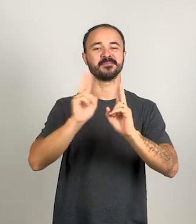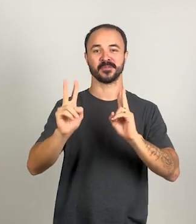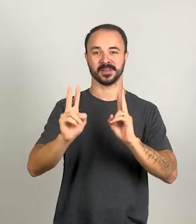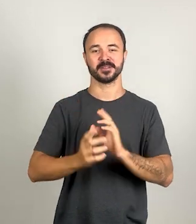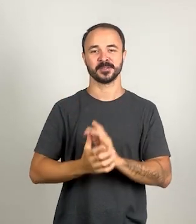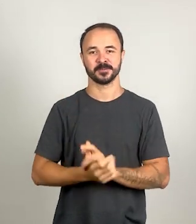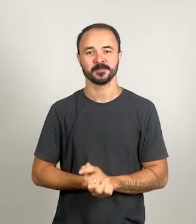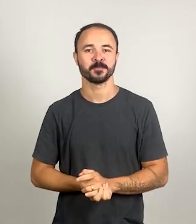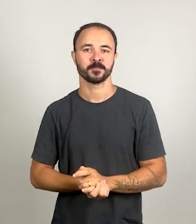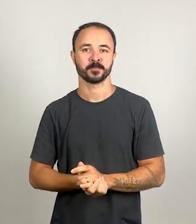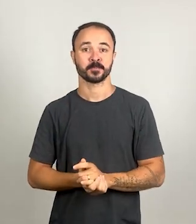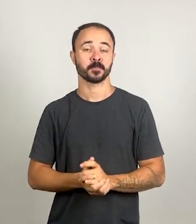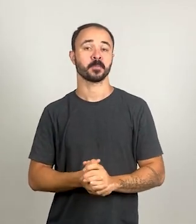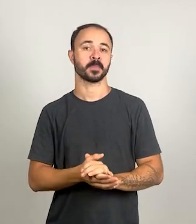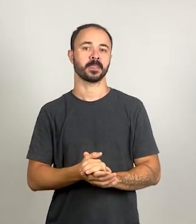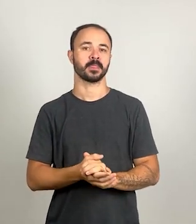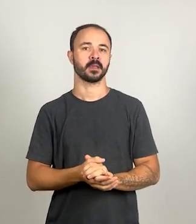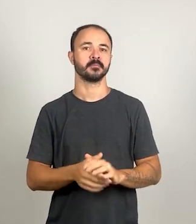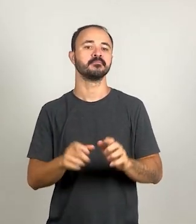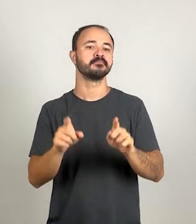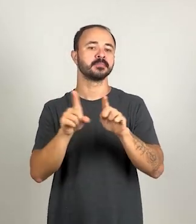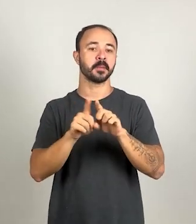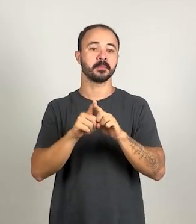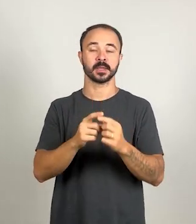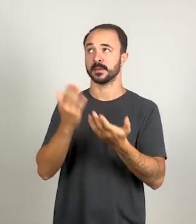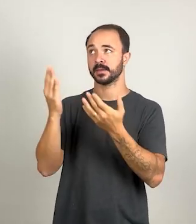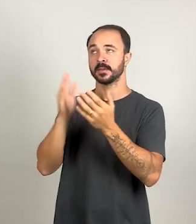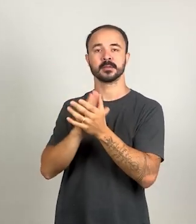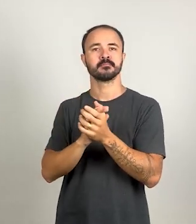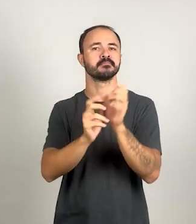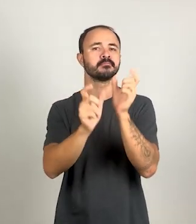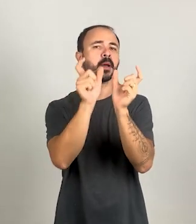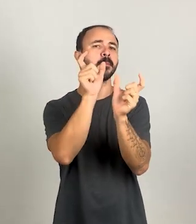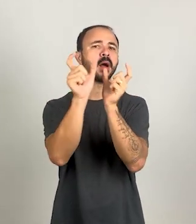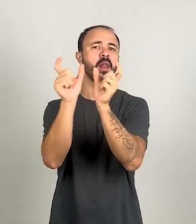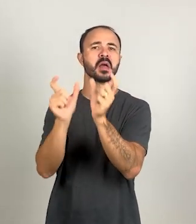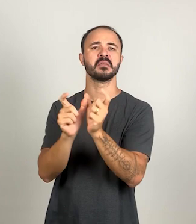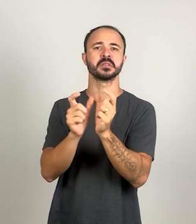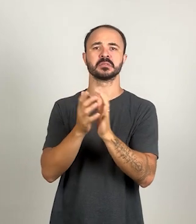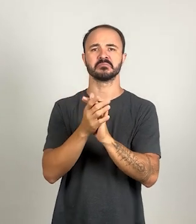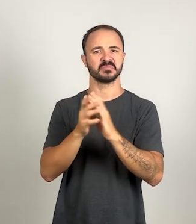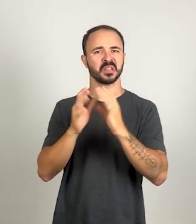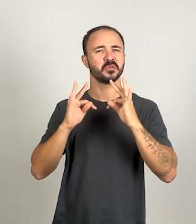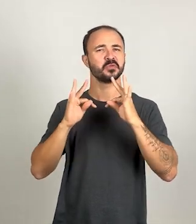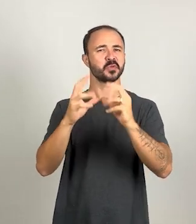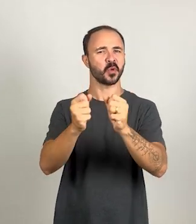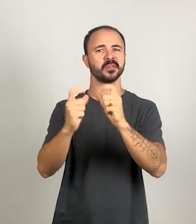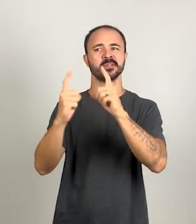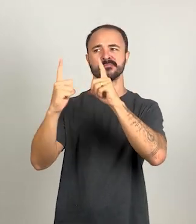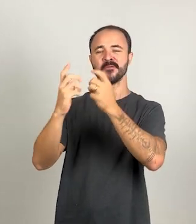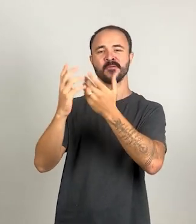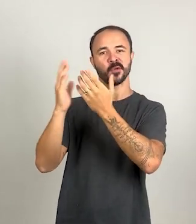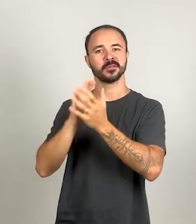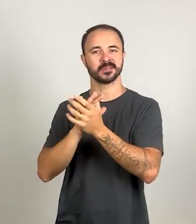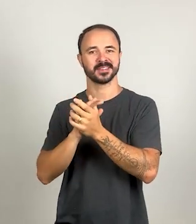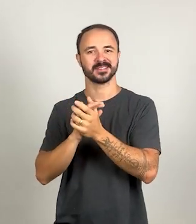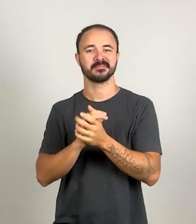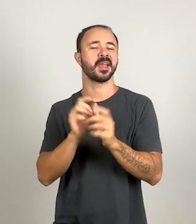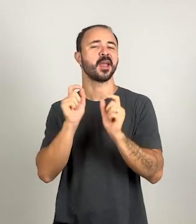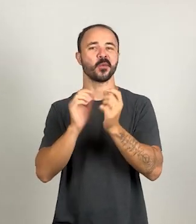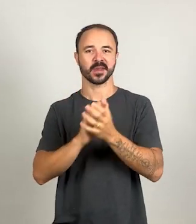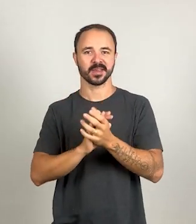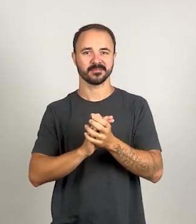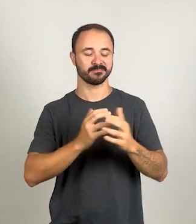outro as palavras pandorga papagaio arraia e quadrado também são nomes de um